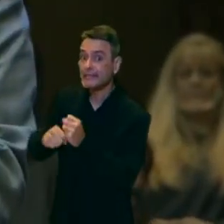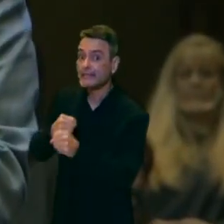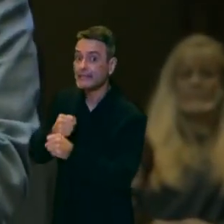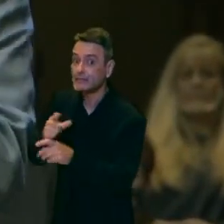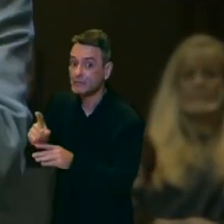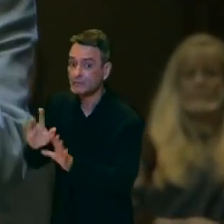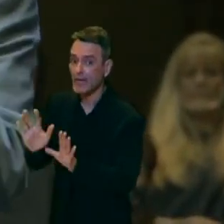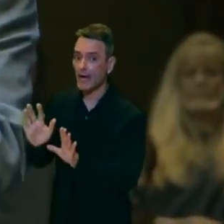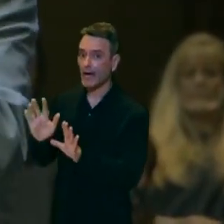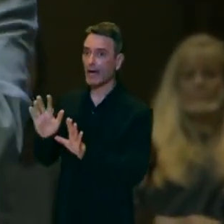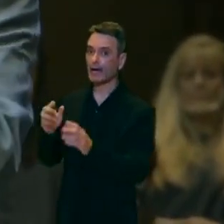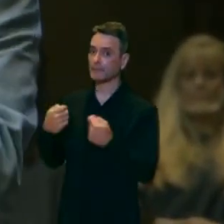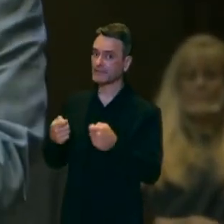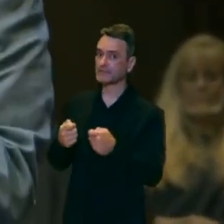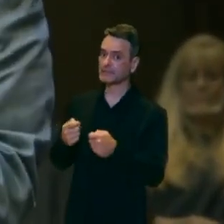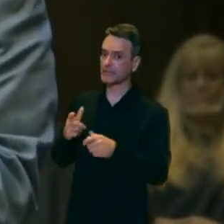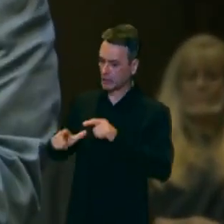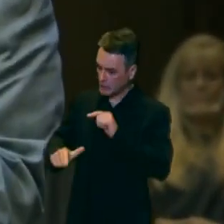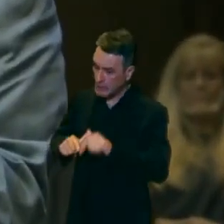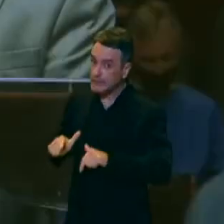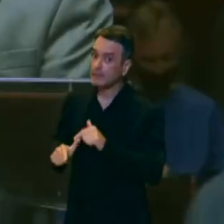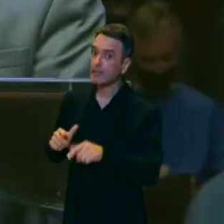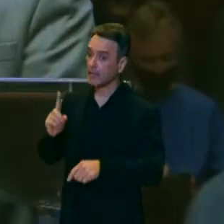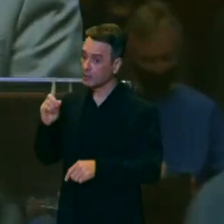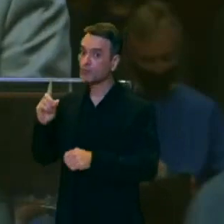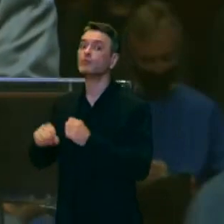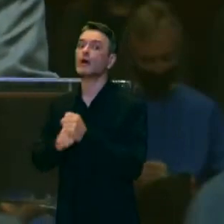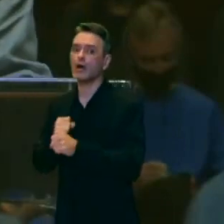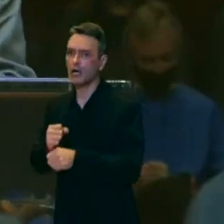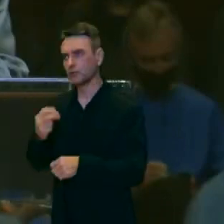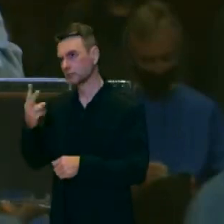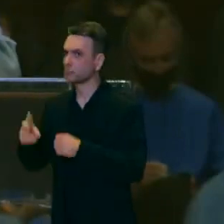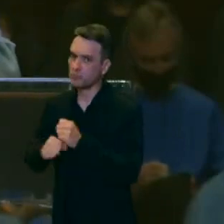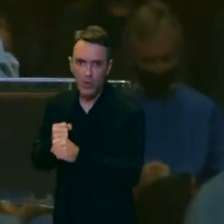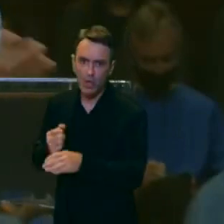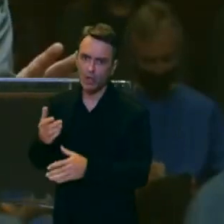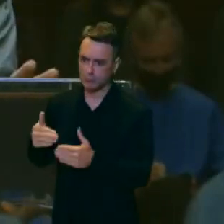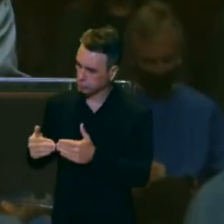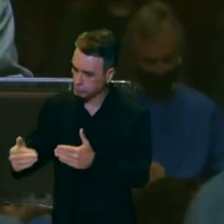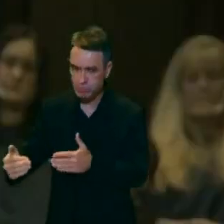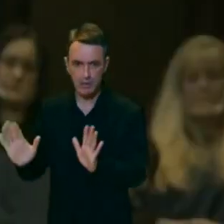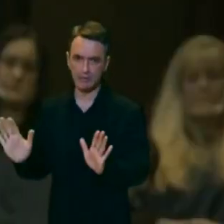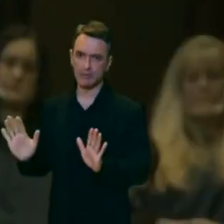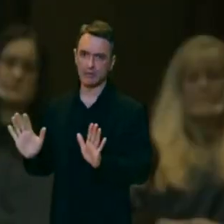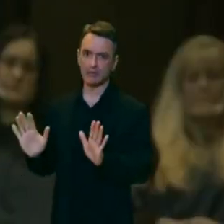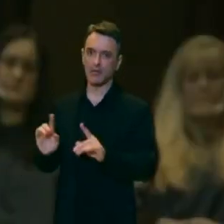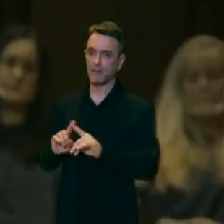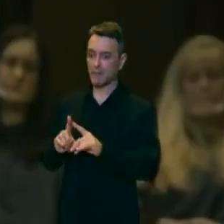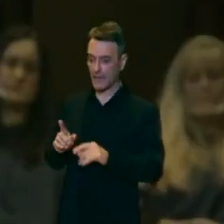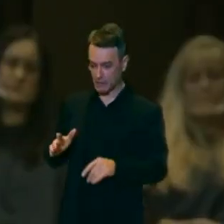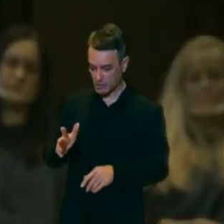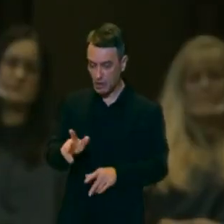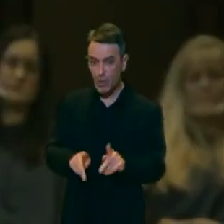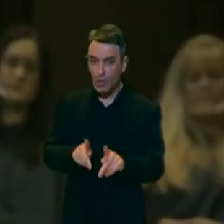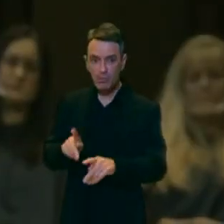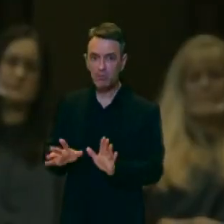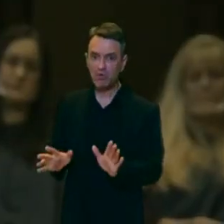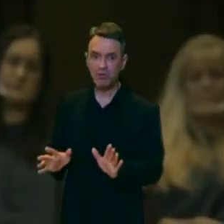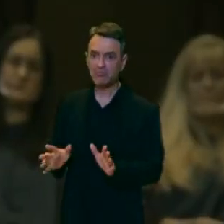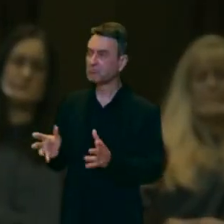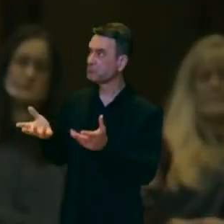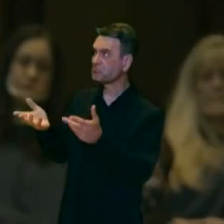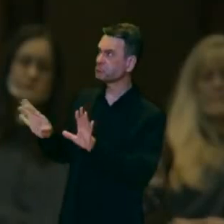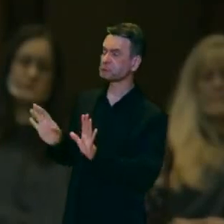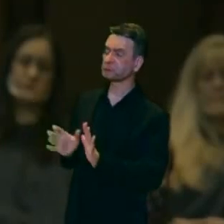1 ano. Se faltasse 2 e assim sucessivamente. Mas eles não ouviam isso, até fizeram